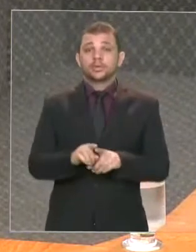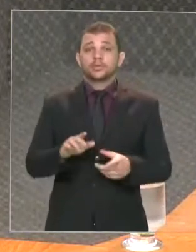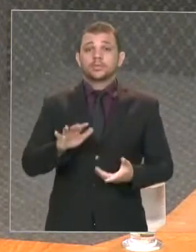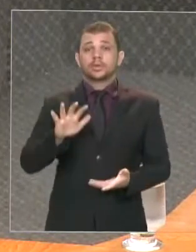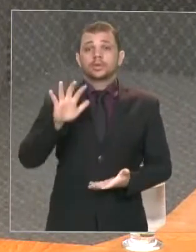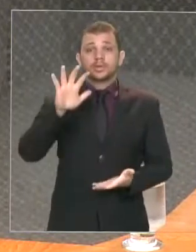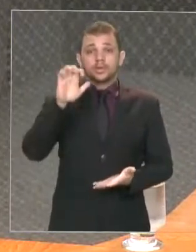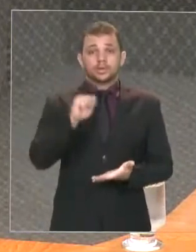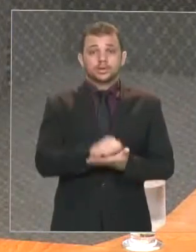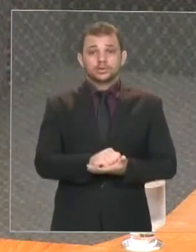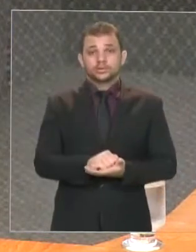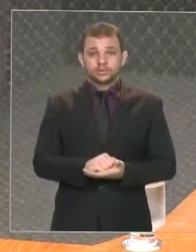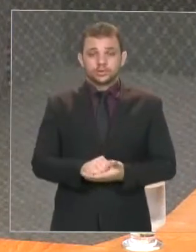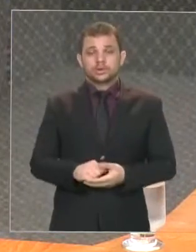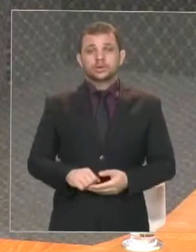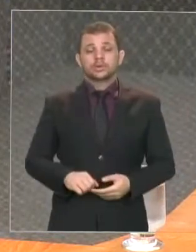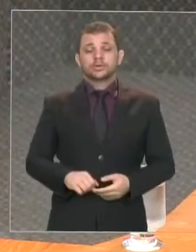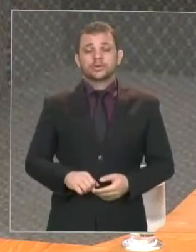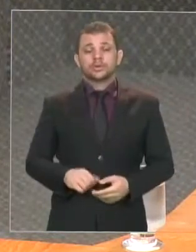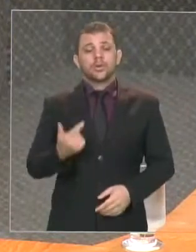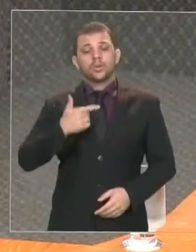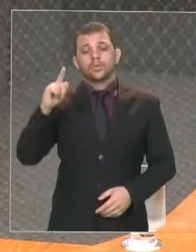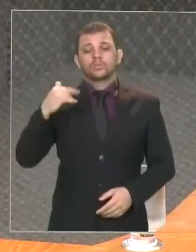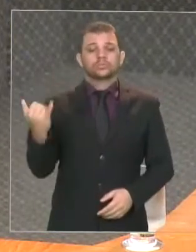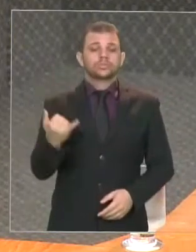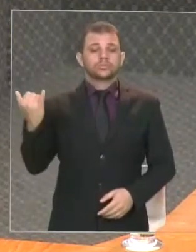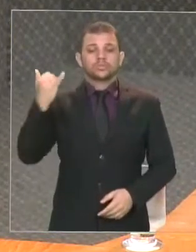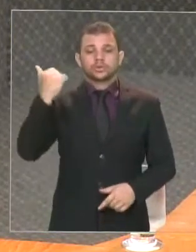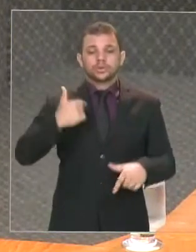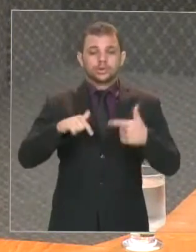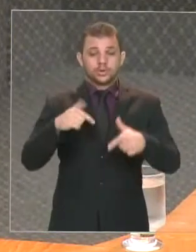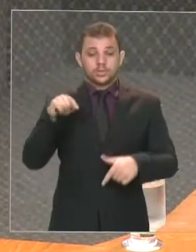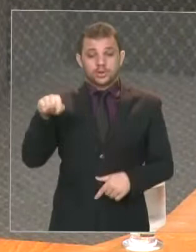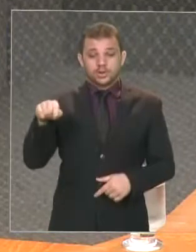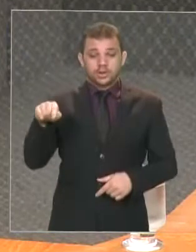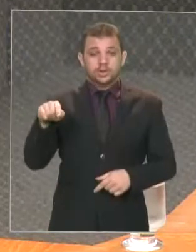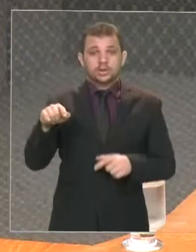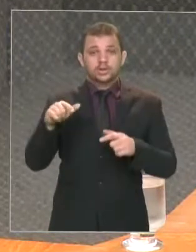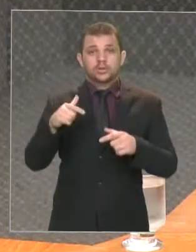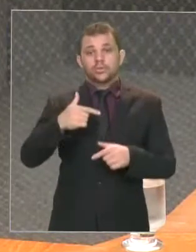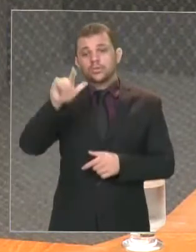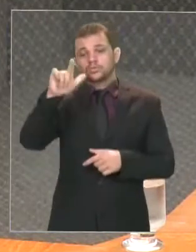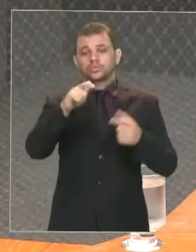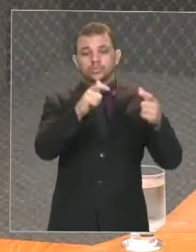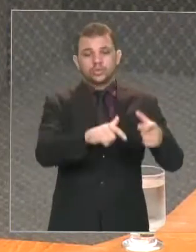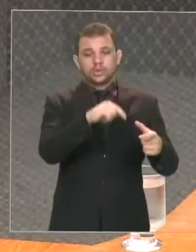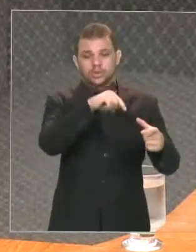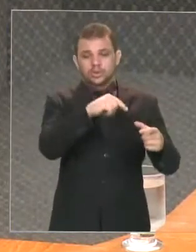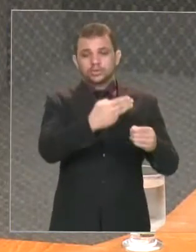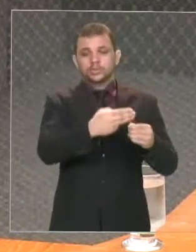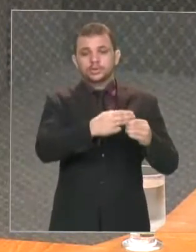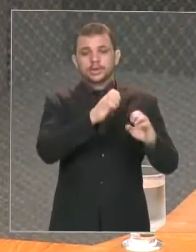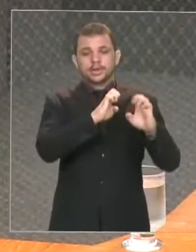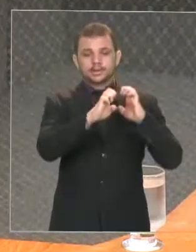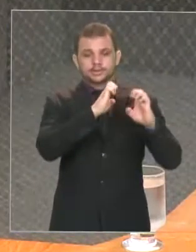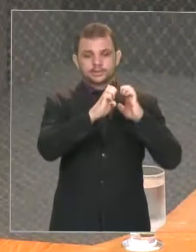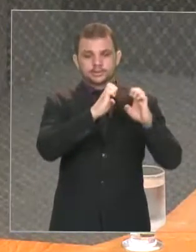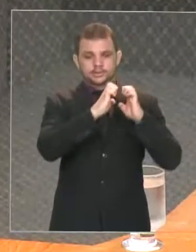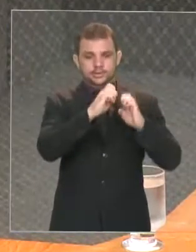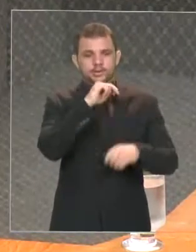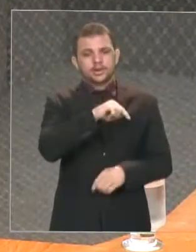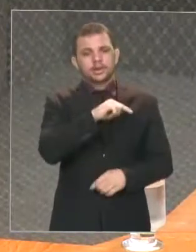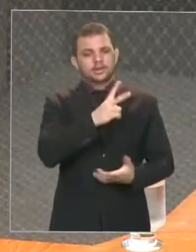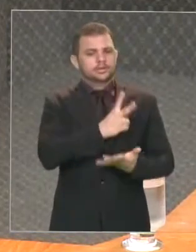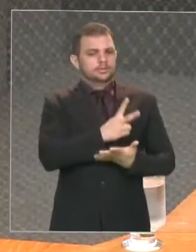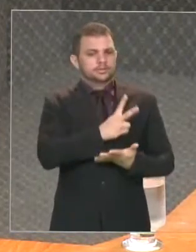outra ação importantíssima do governador Flávio Dino no município de Estreito. Município de Estreito, da qual nós sempre fomos bem